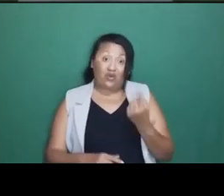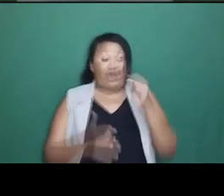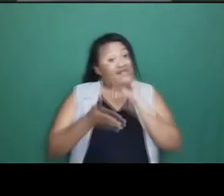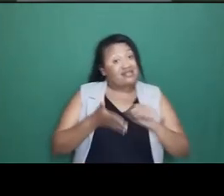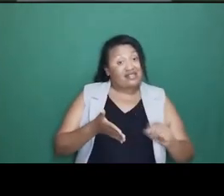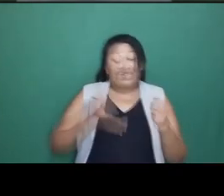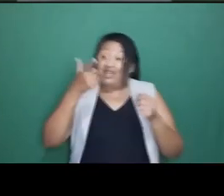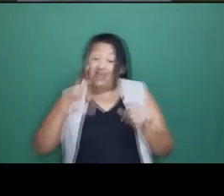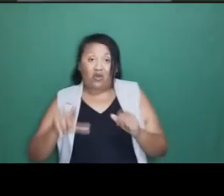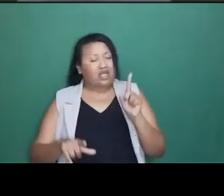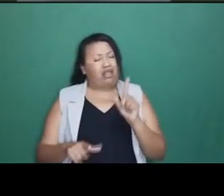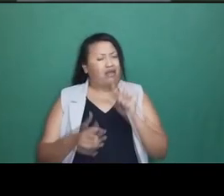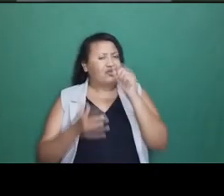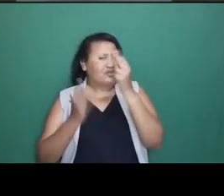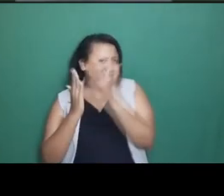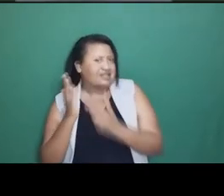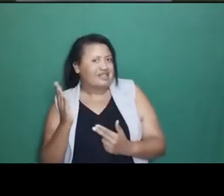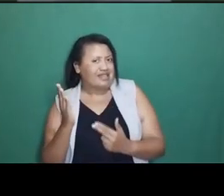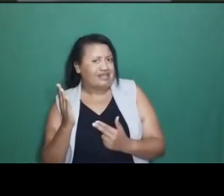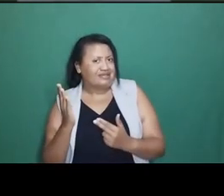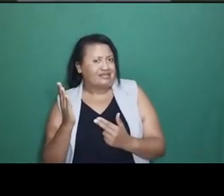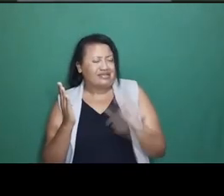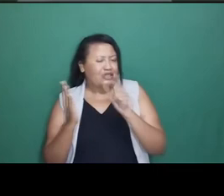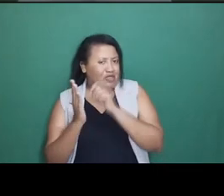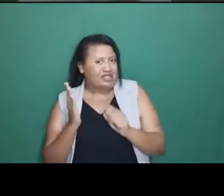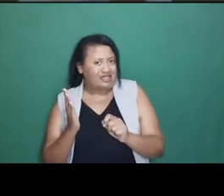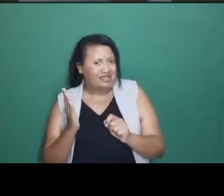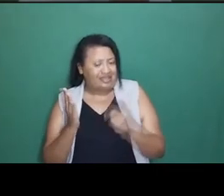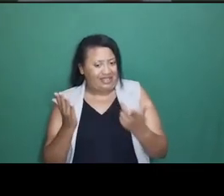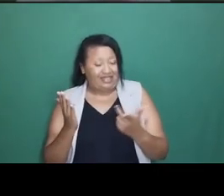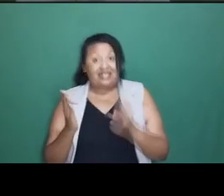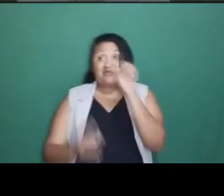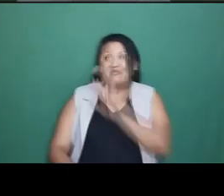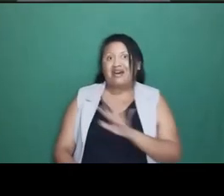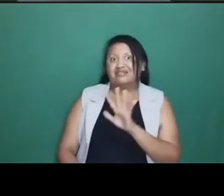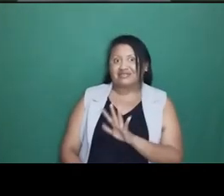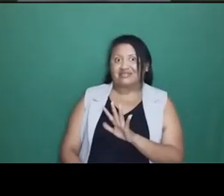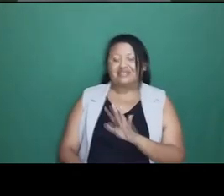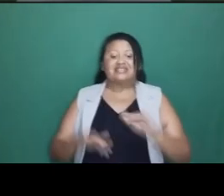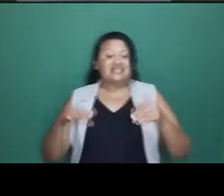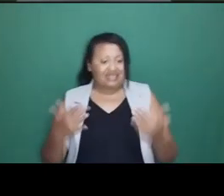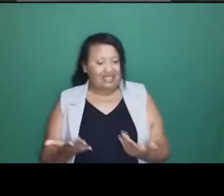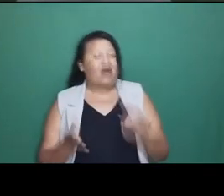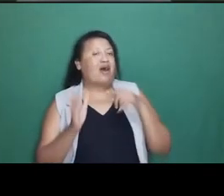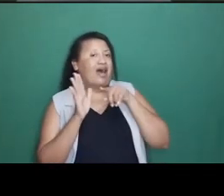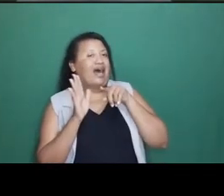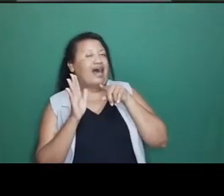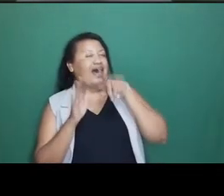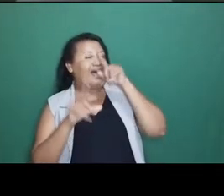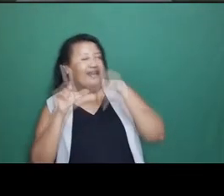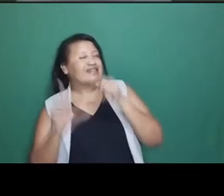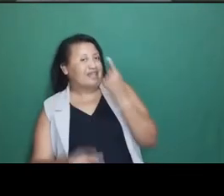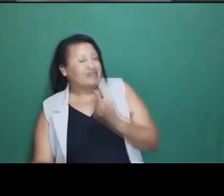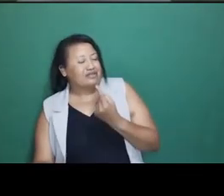escrita e outra não escrita pictográfica né porque tônica é de imagem então afirmativa 1 está